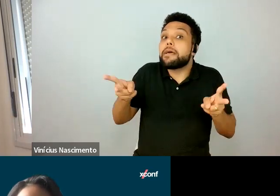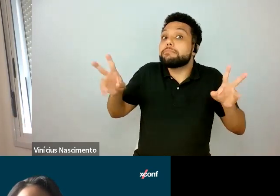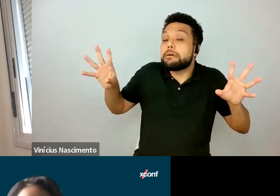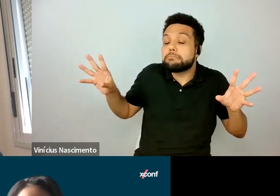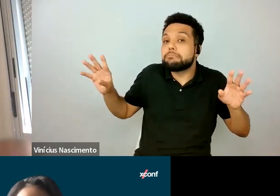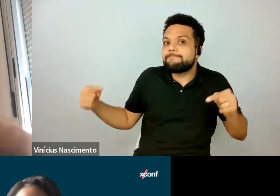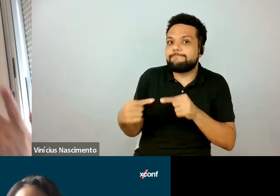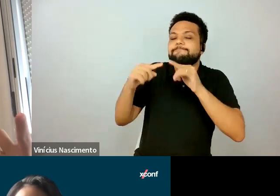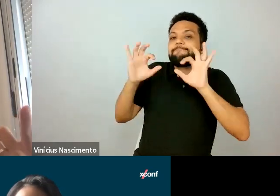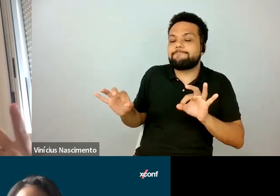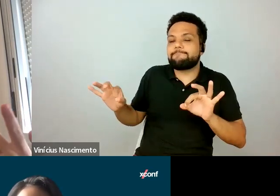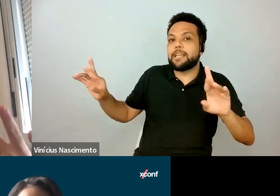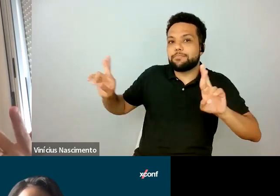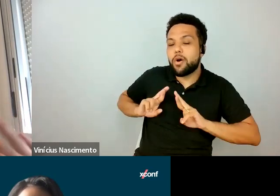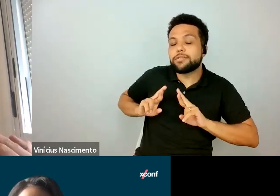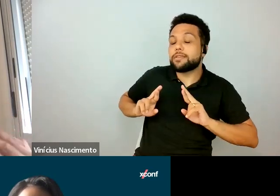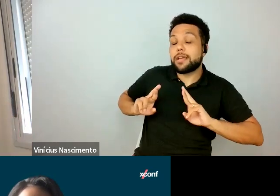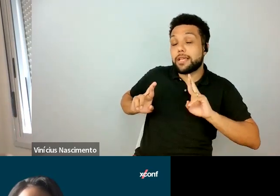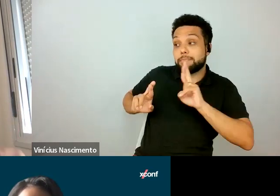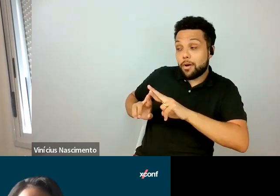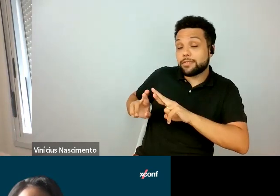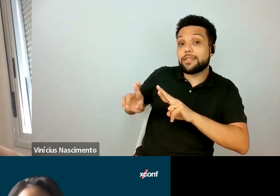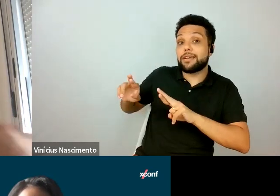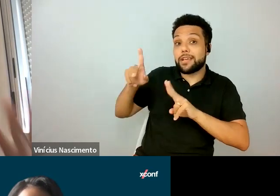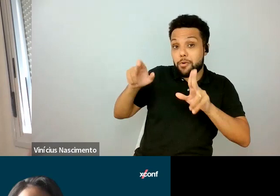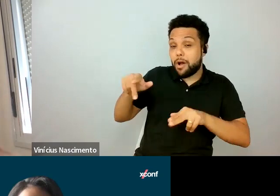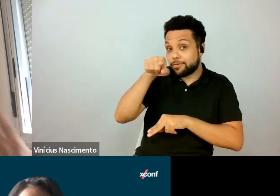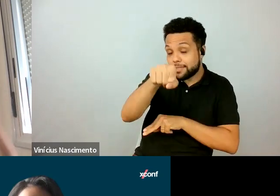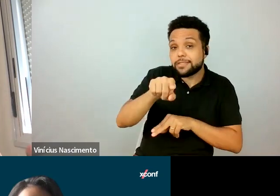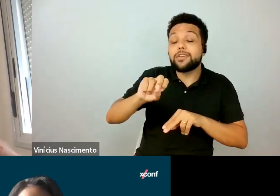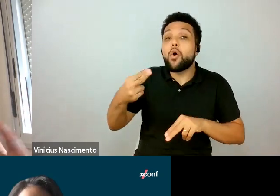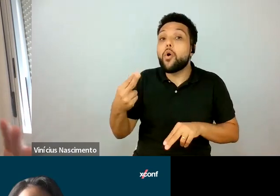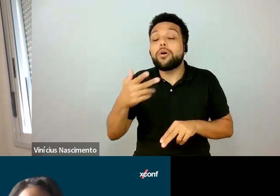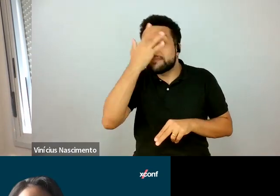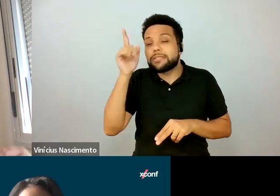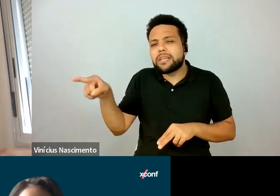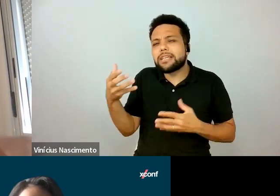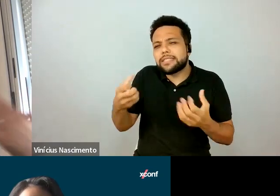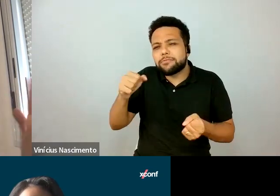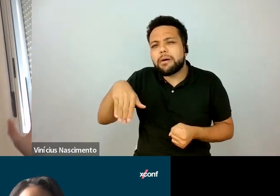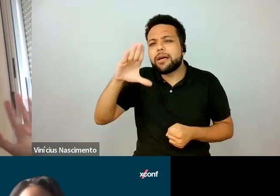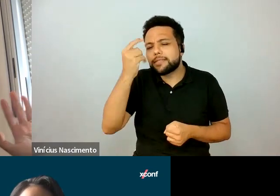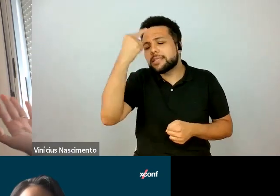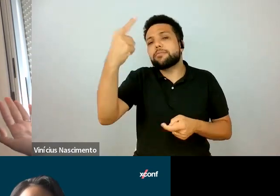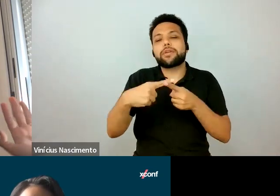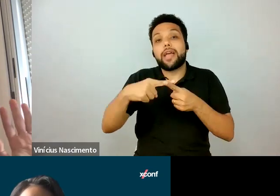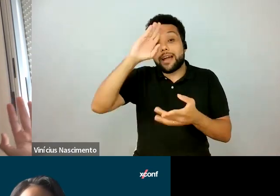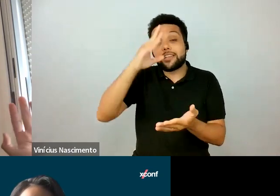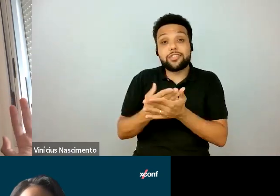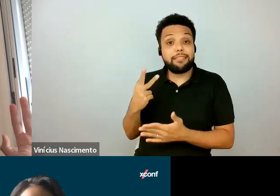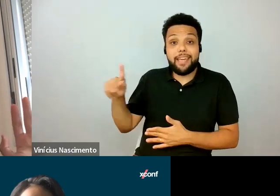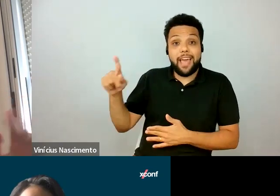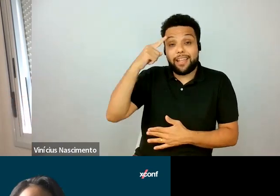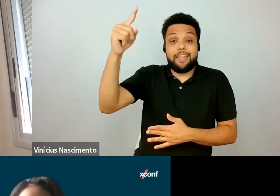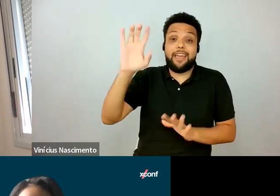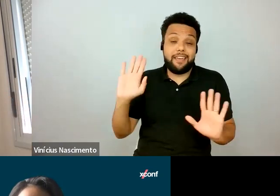e aí ela chegando nessa conclusão, a tendência é que ela aceite mais a ideia, porque ela até acredita que a ideia é dela, ela que chegou na